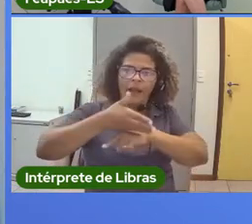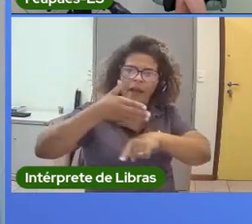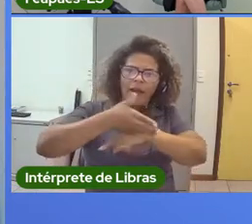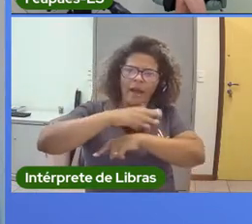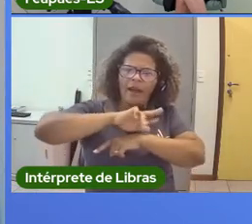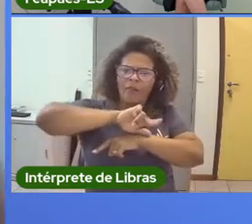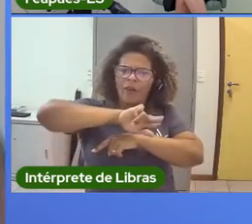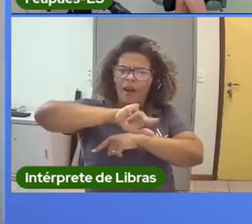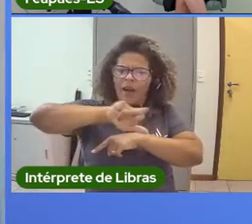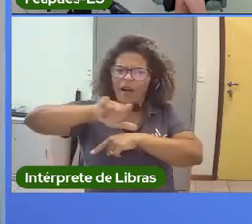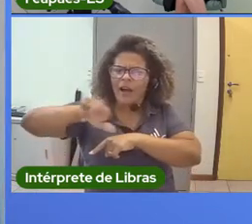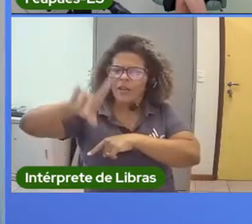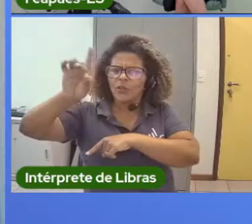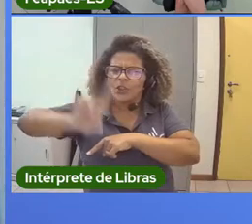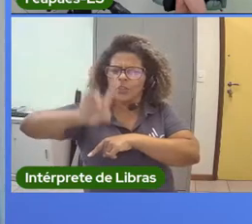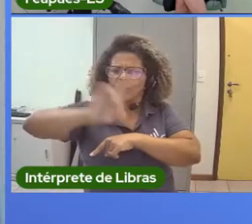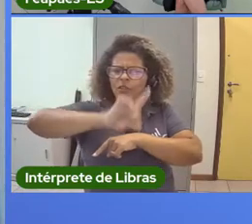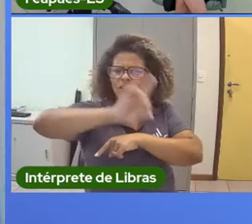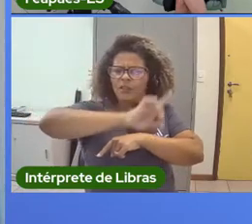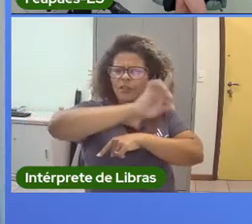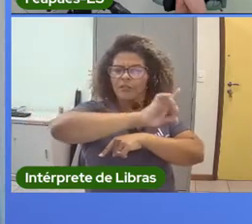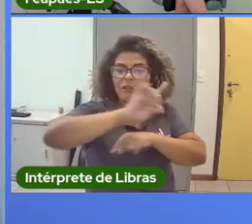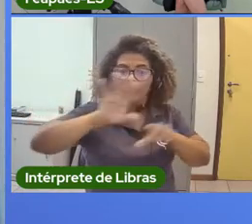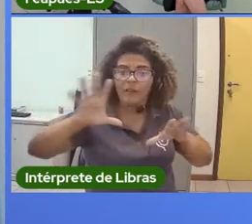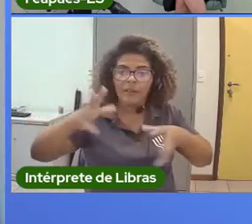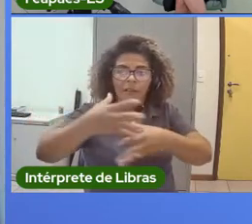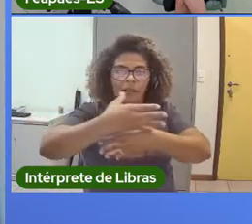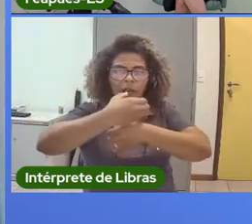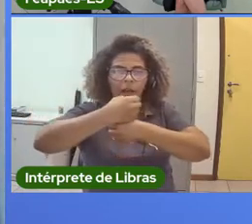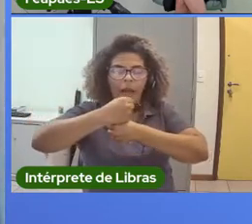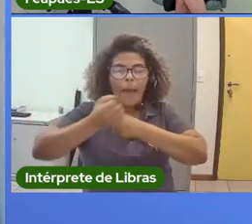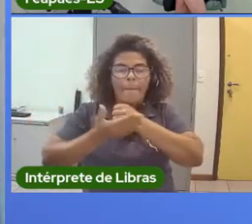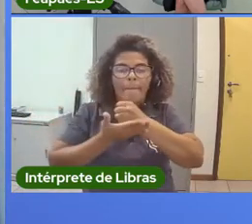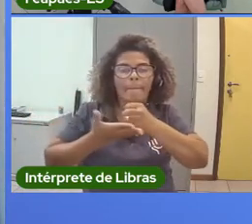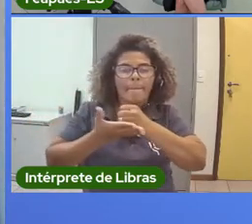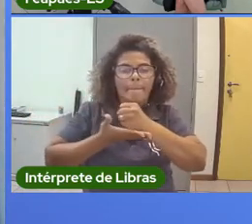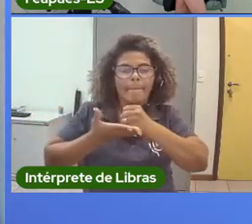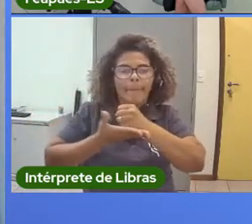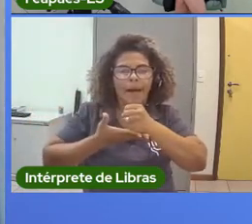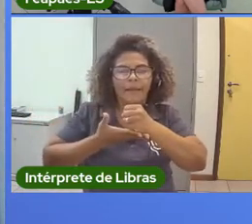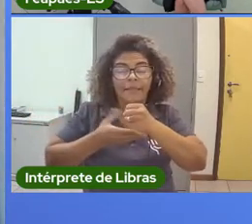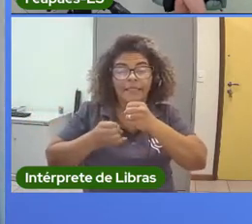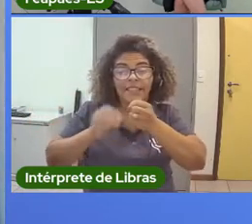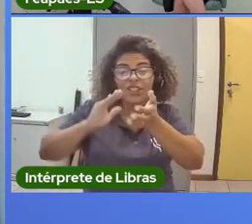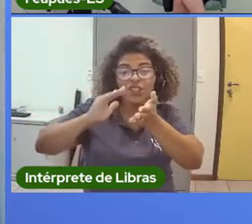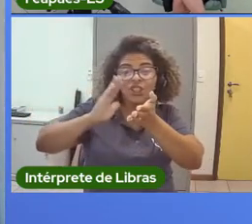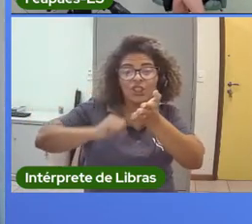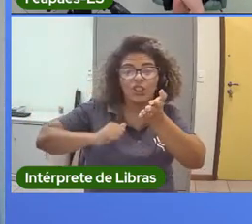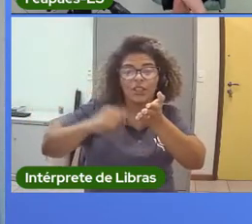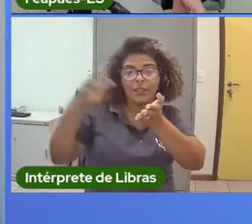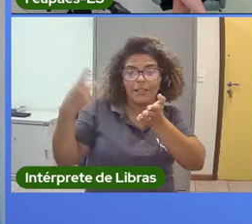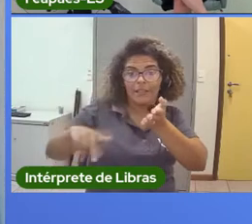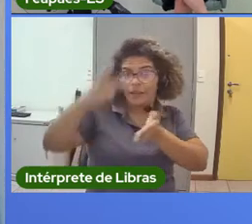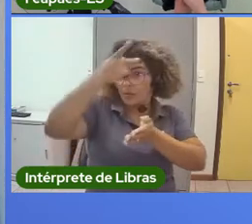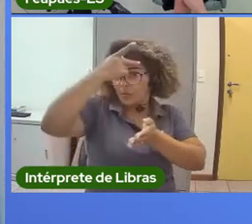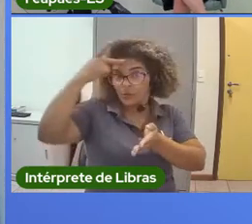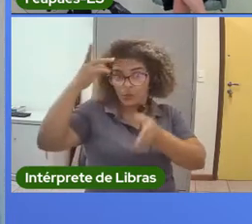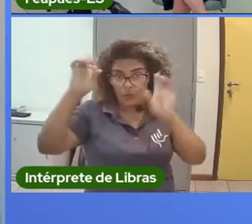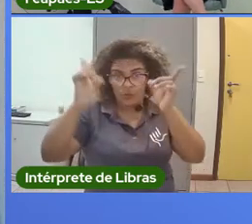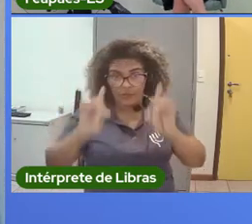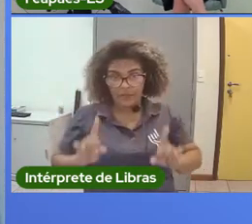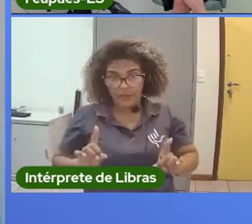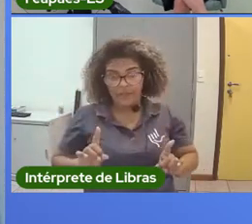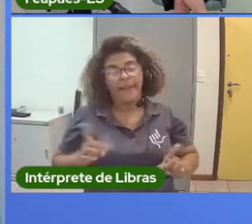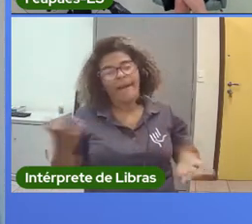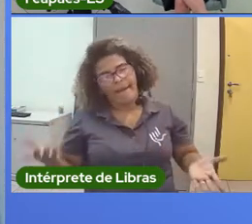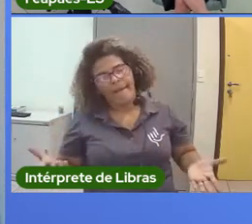direitos, significa que esses direitos fundamentais, quando eles não são garantidos, a própria concepção